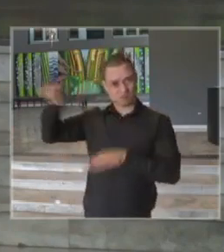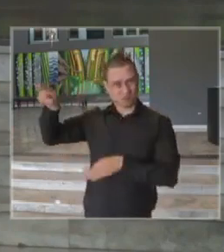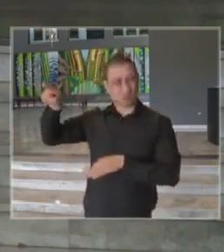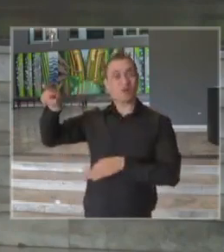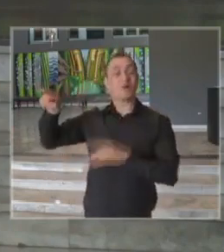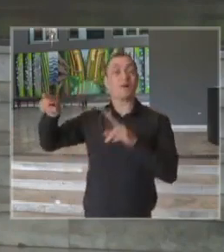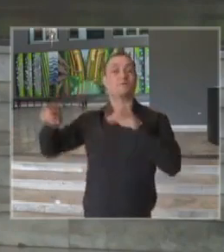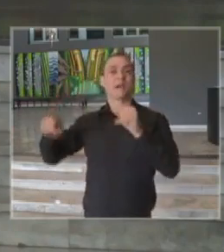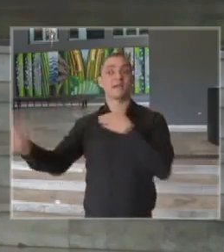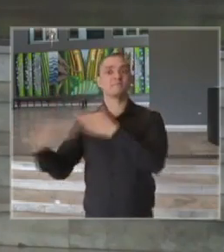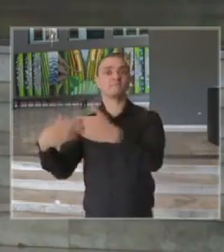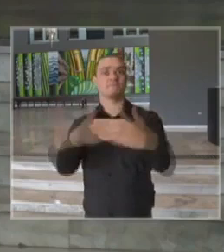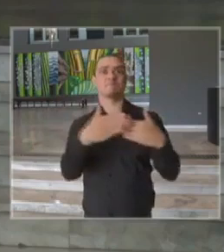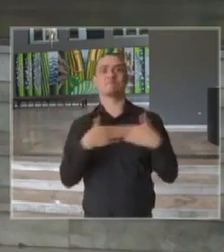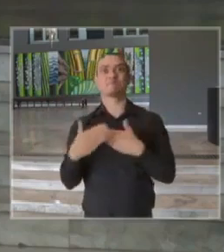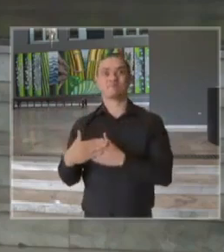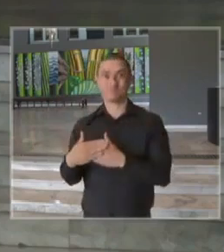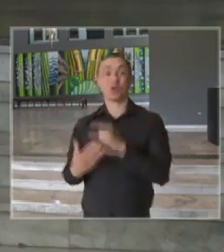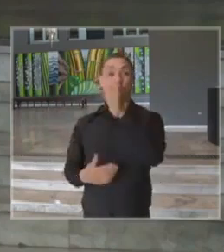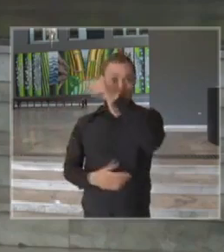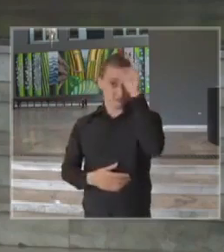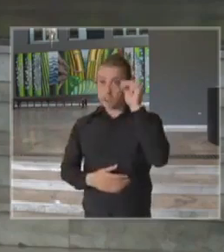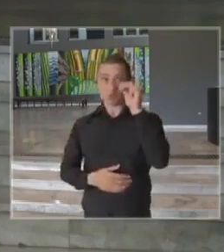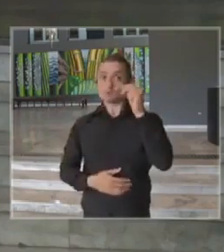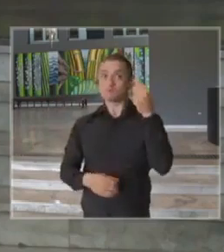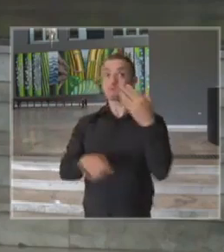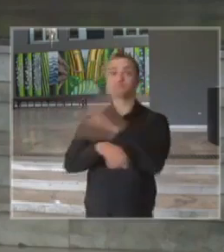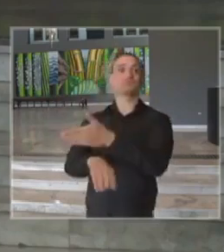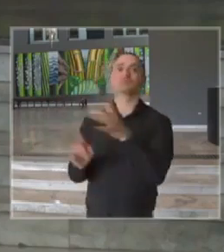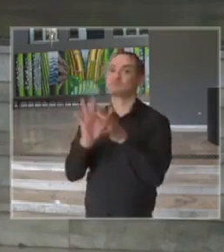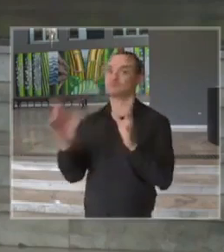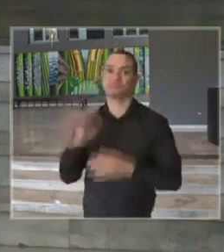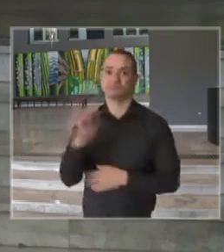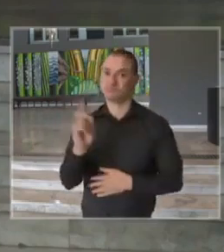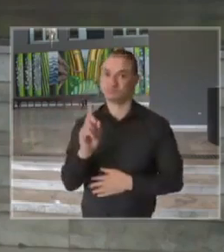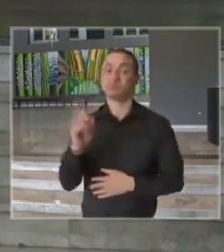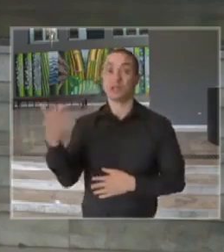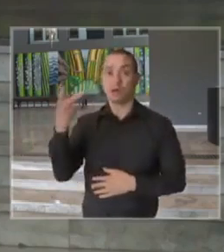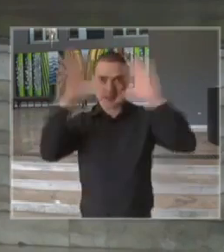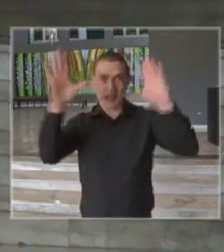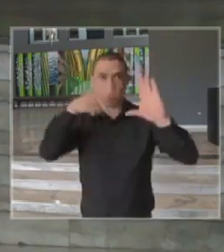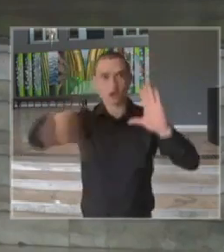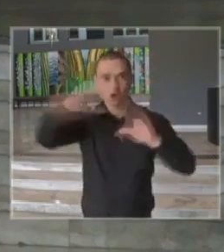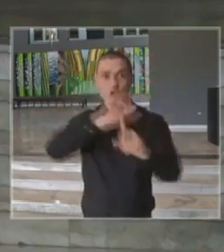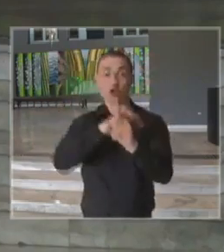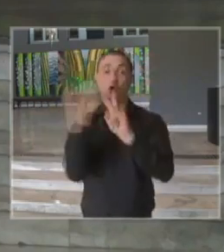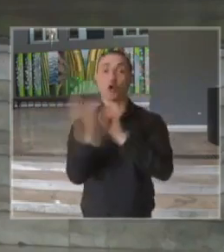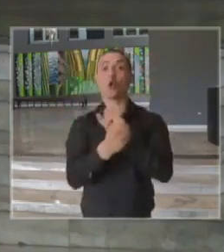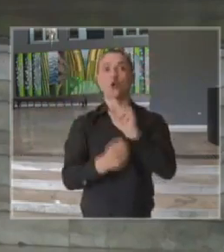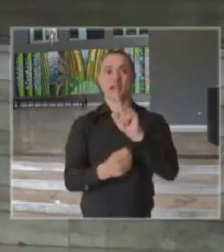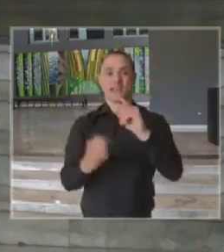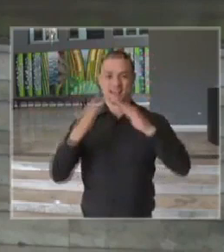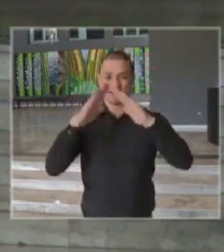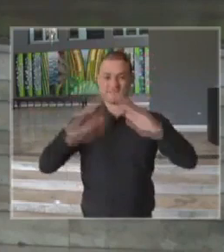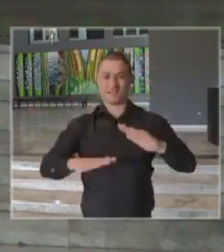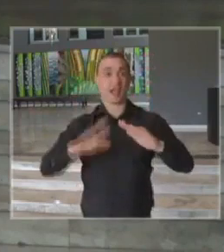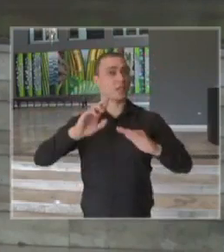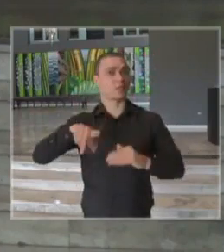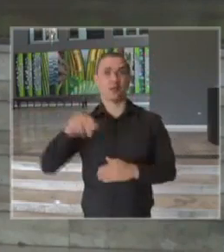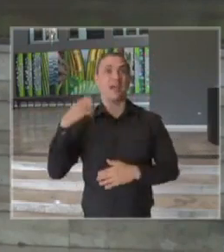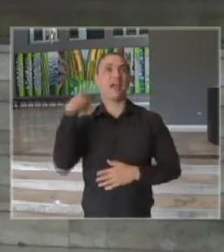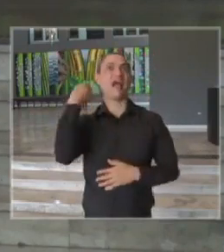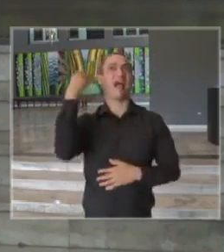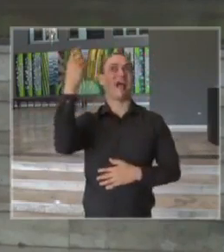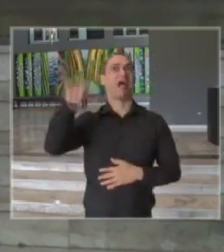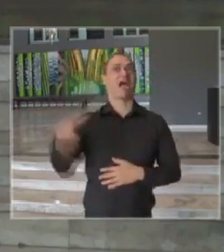Paulo haverão restrições que os prefeitos vão implementar e o Estado irá apoiar. A quarentena não é para